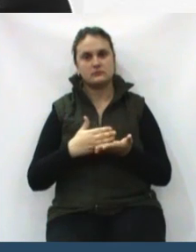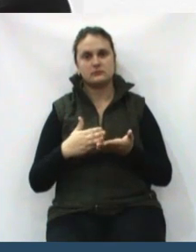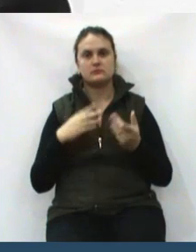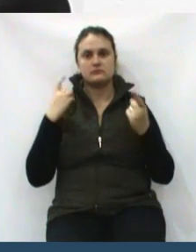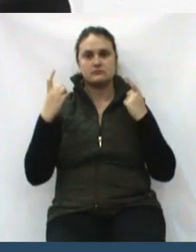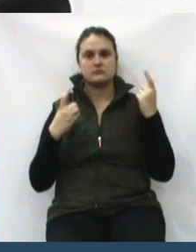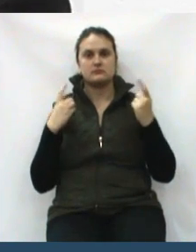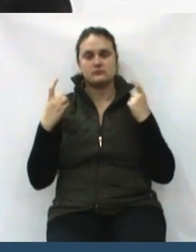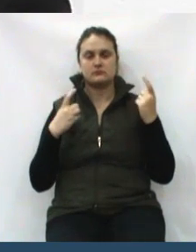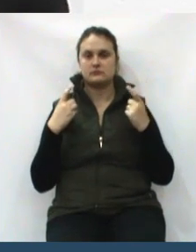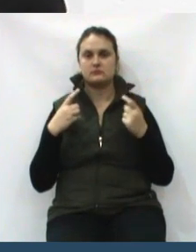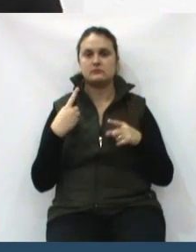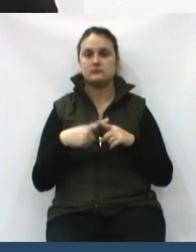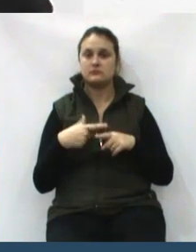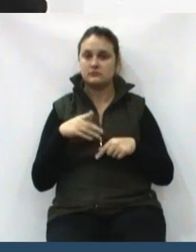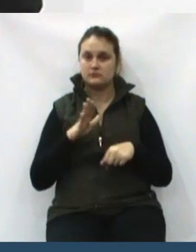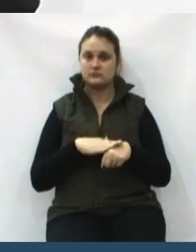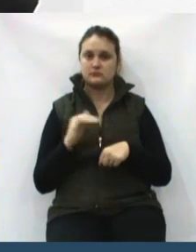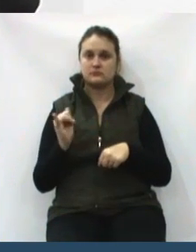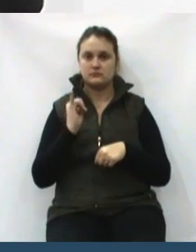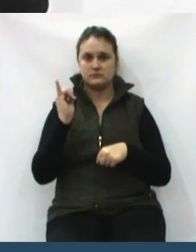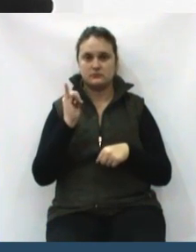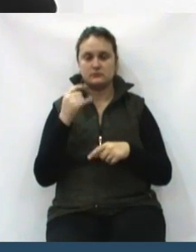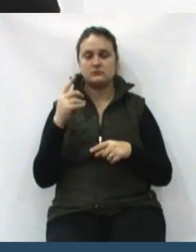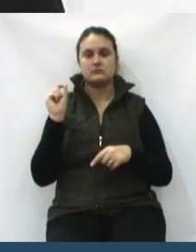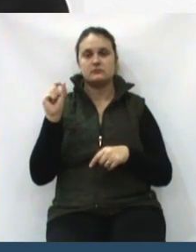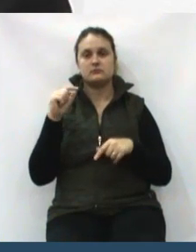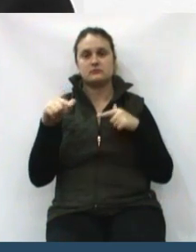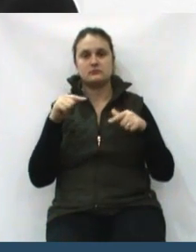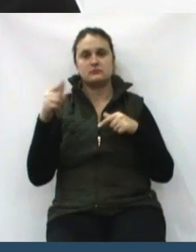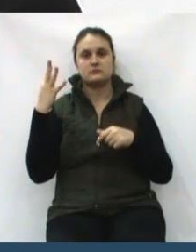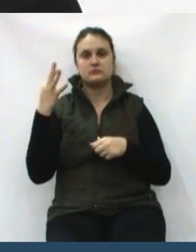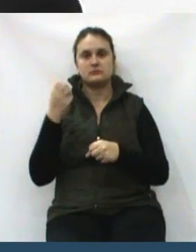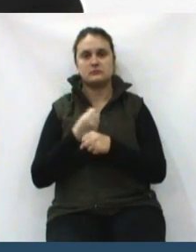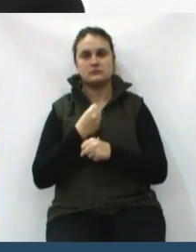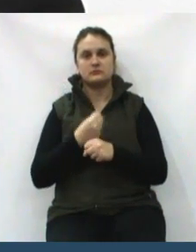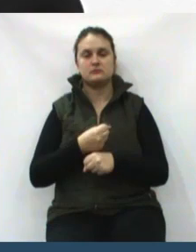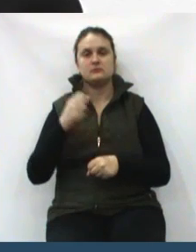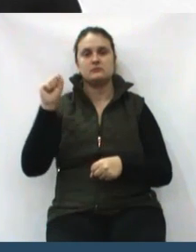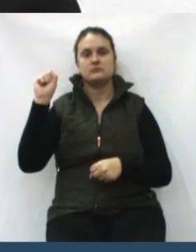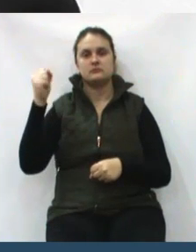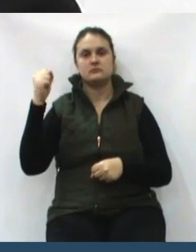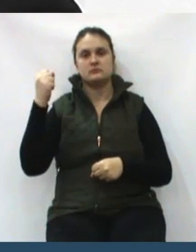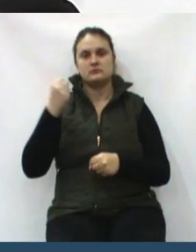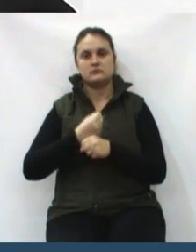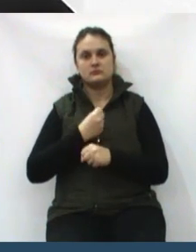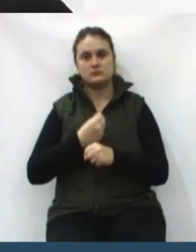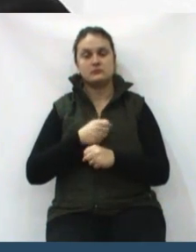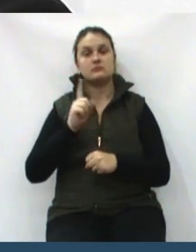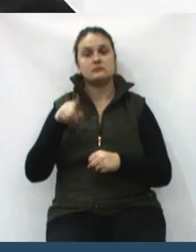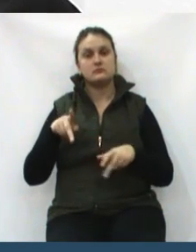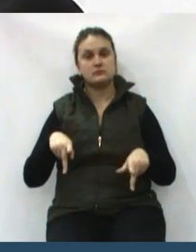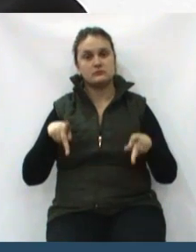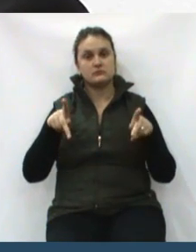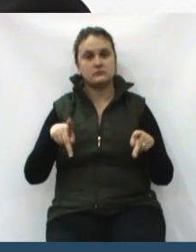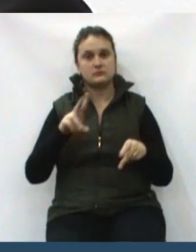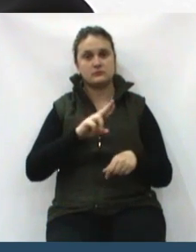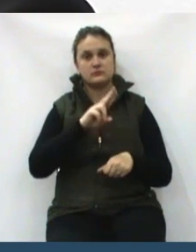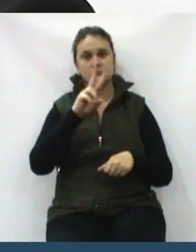com isso. Porque isso é muito mais importante que o mandato de 4 anos, o mandato de 8 anos. Isso é a população de Dona